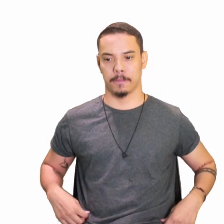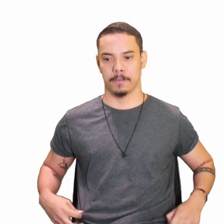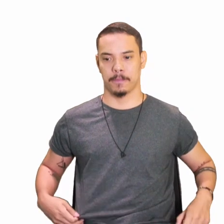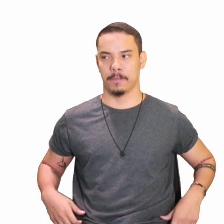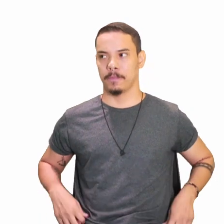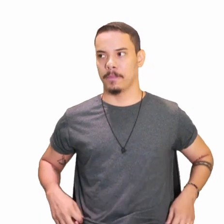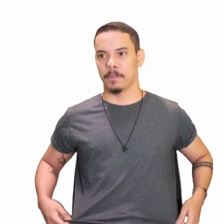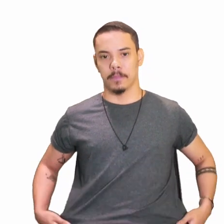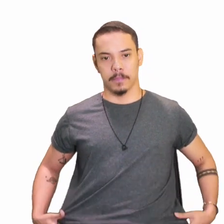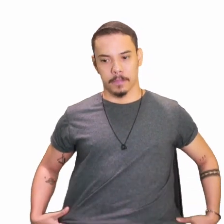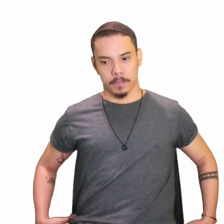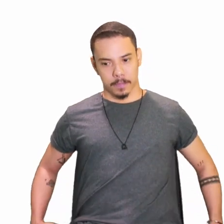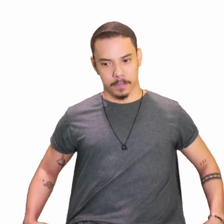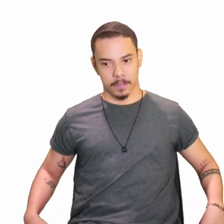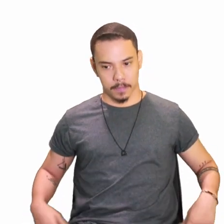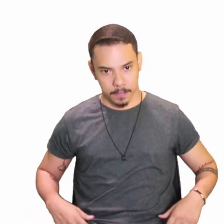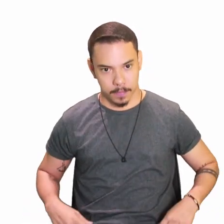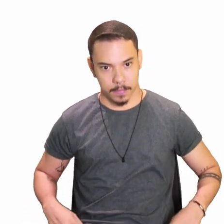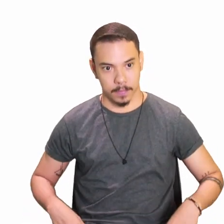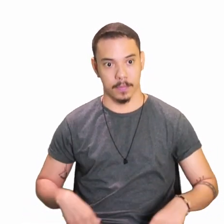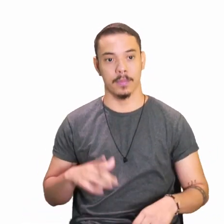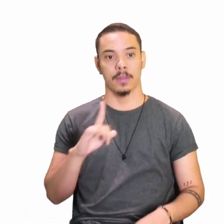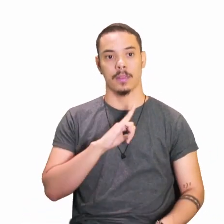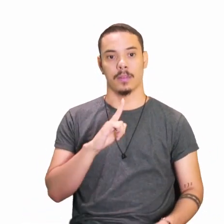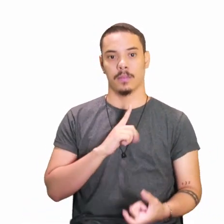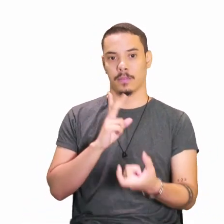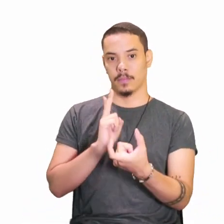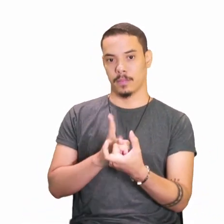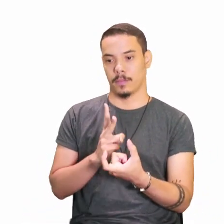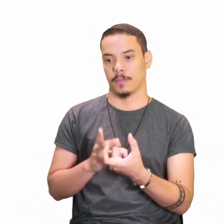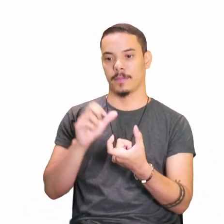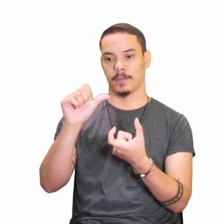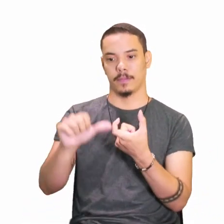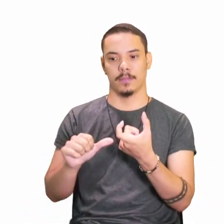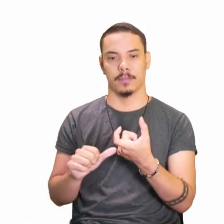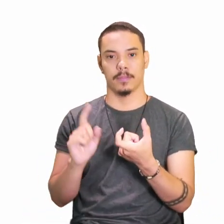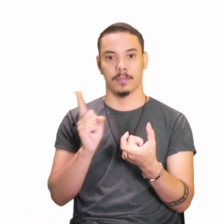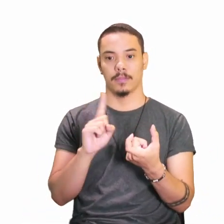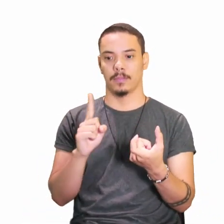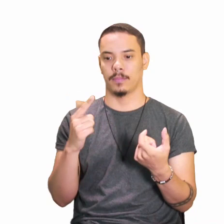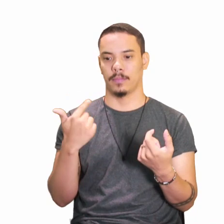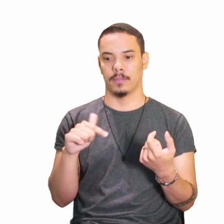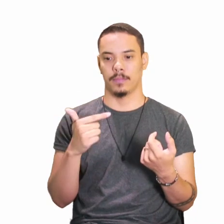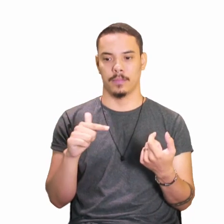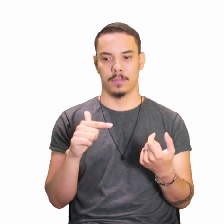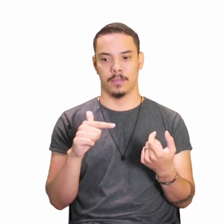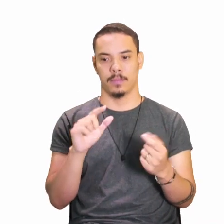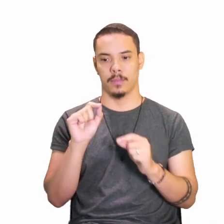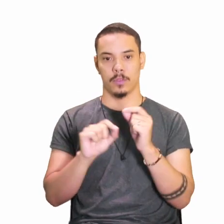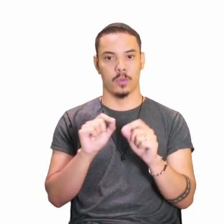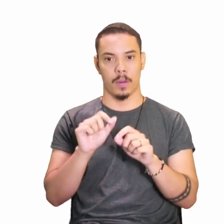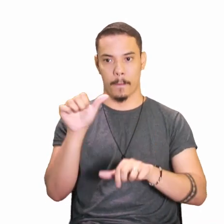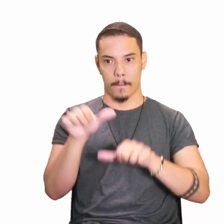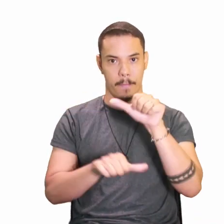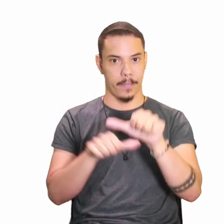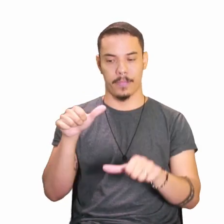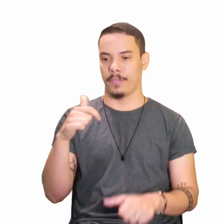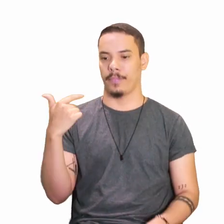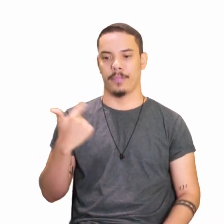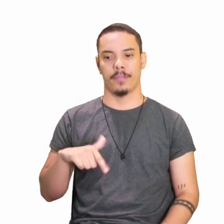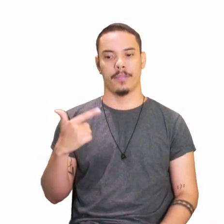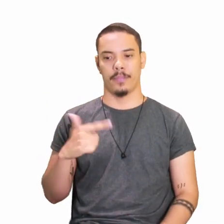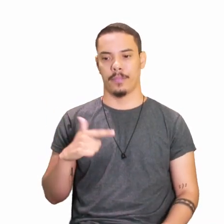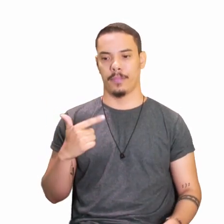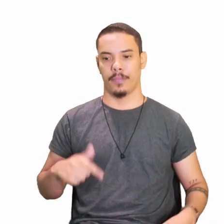radicais e às vezes nem sempre é baixo não apresenta mudanças né